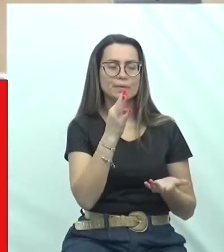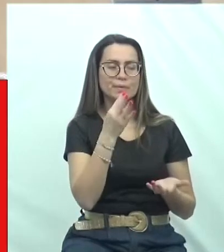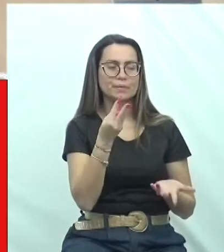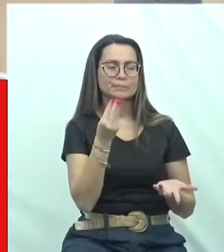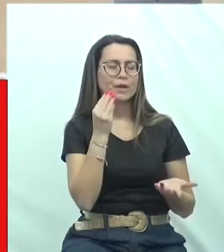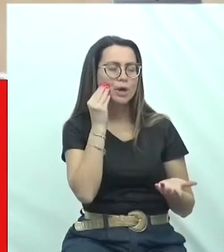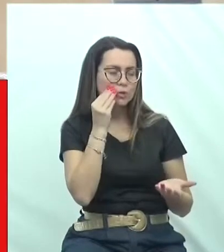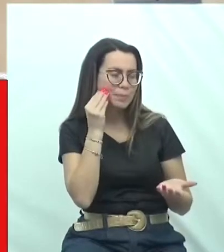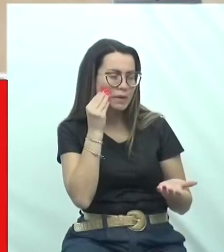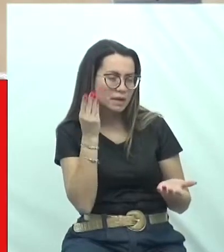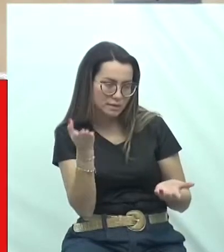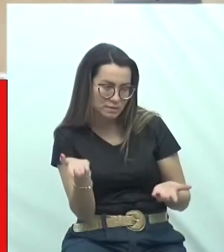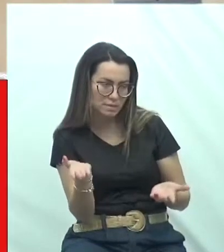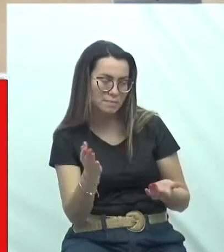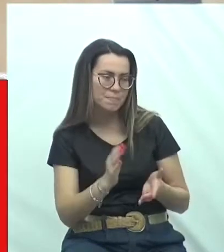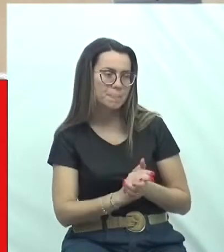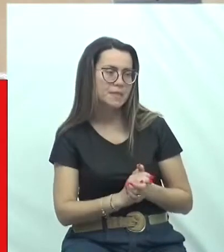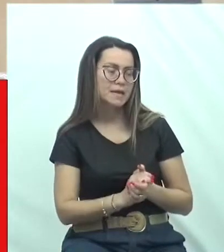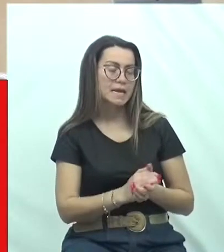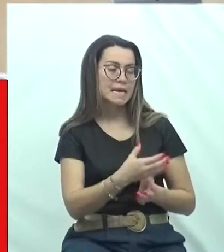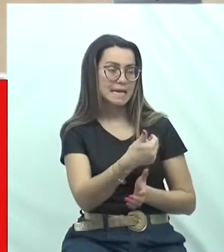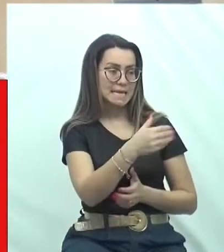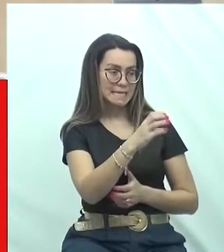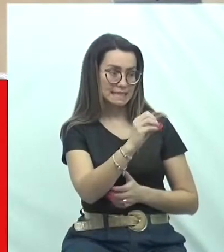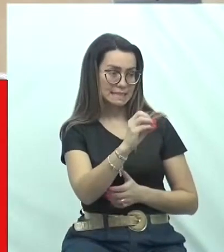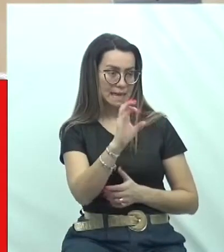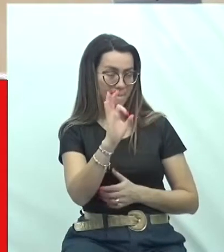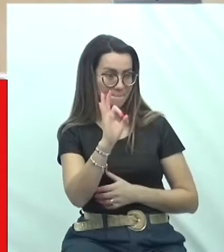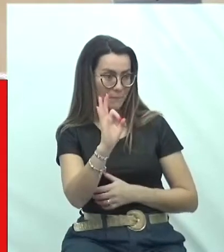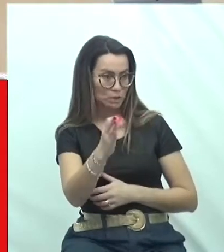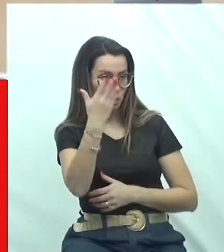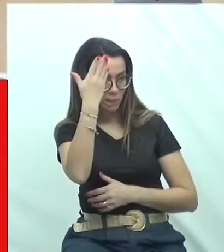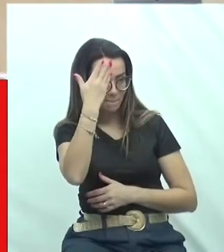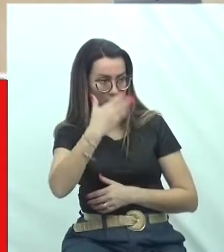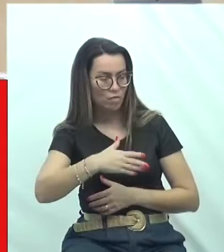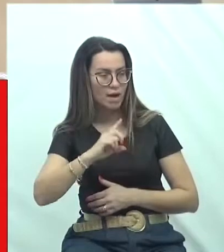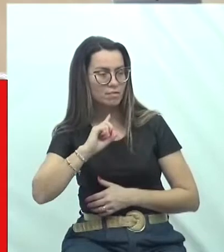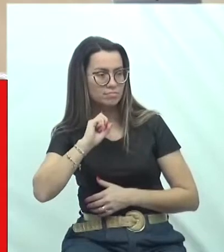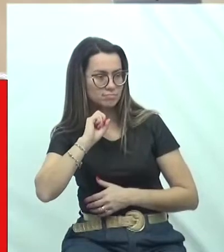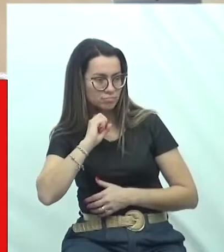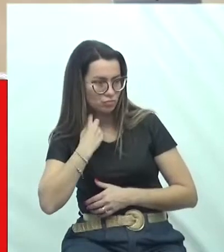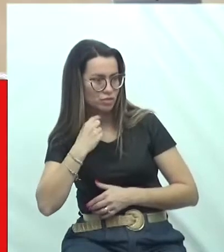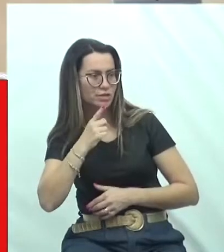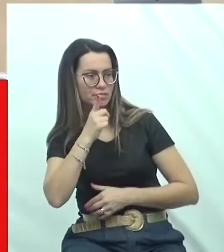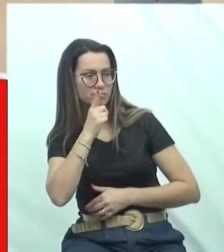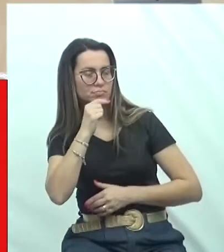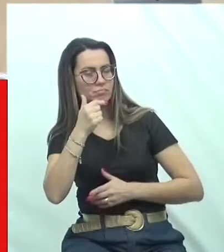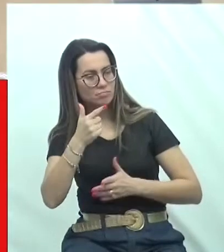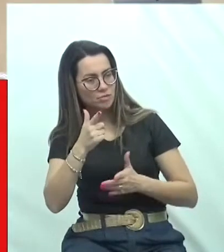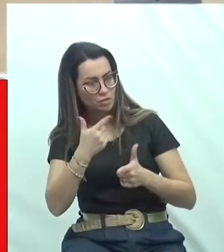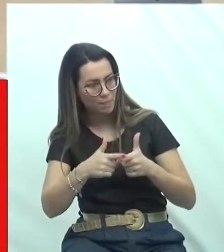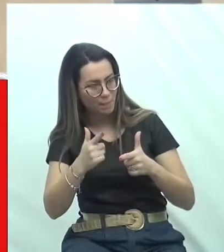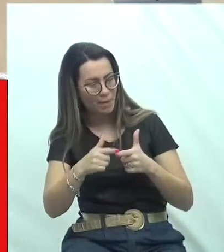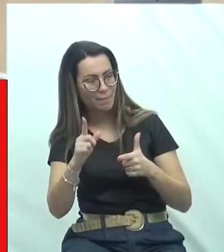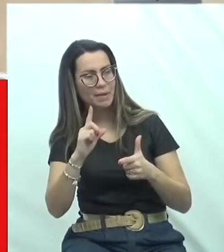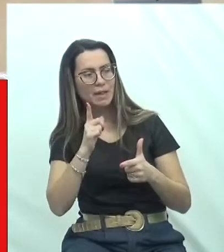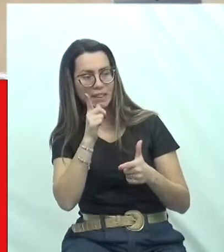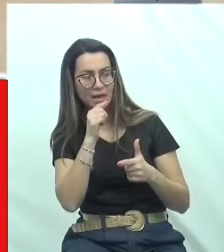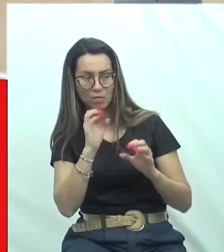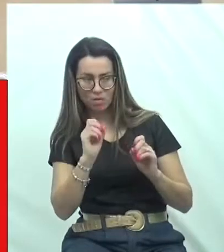100% dos testes comprovaram a contaminação de produtos similares. A teste da Universidade de Brasília foi realizada.